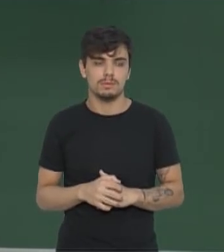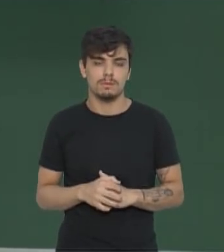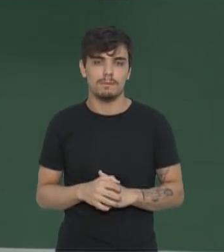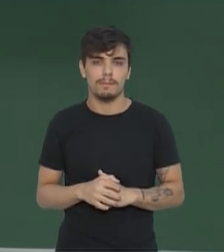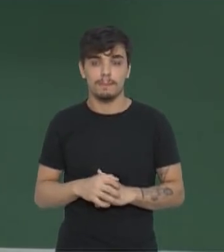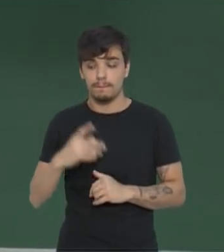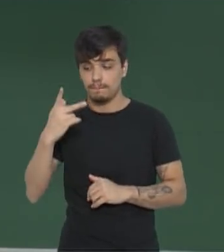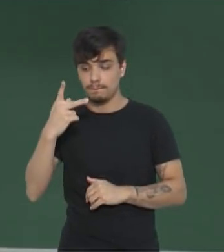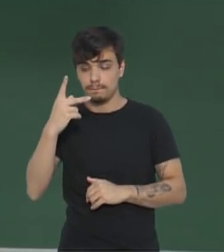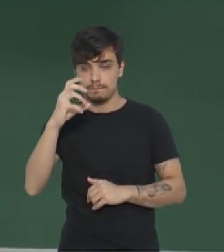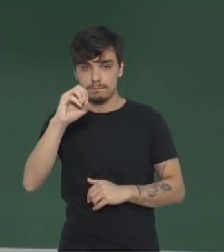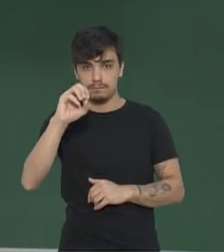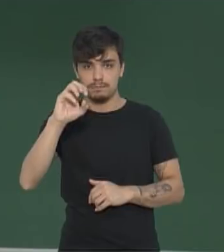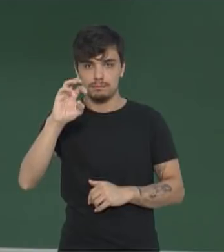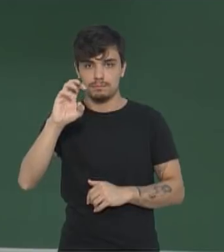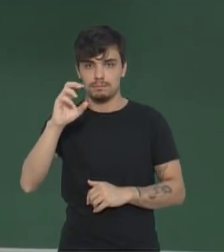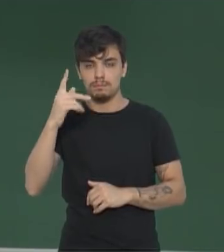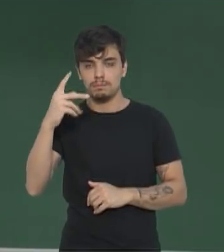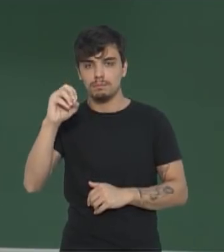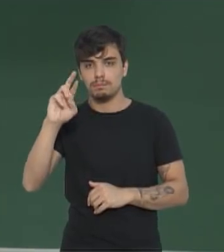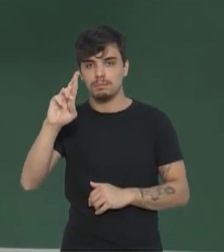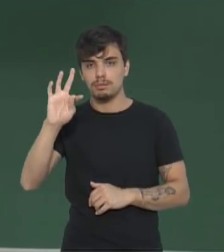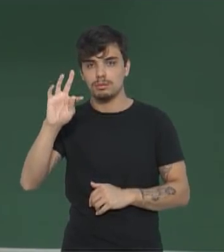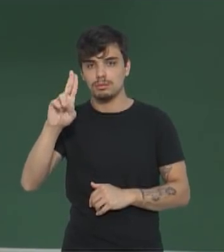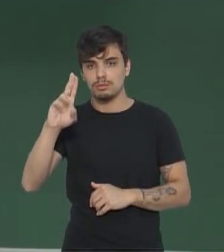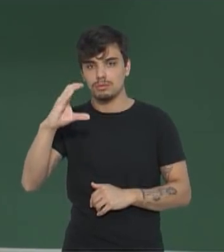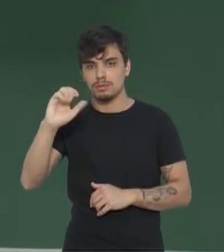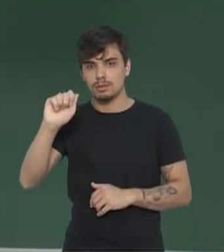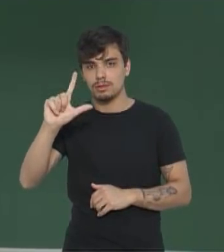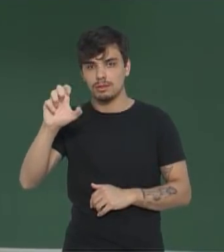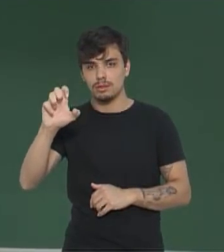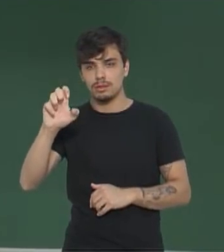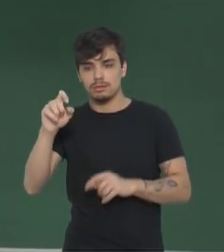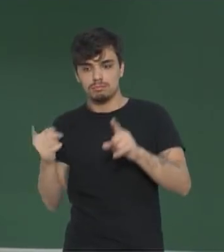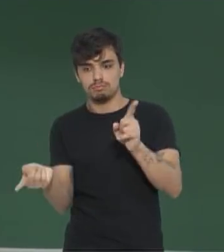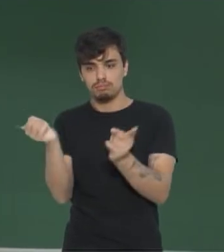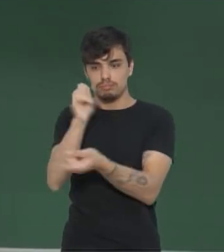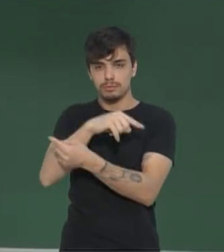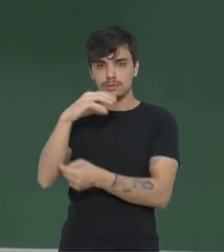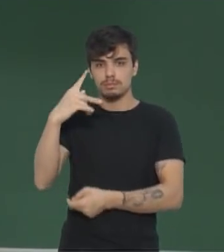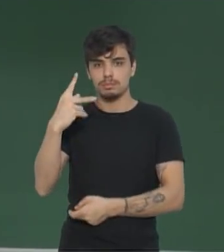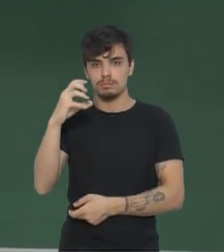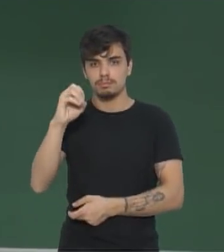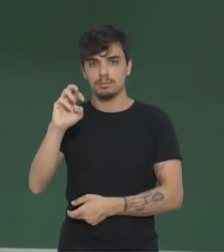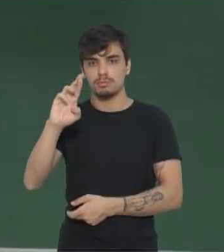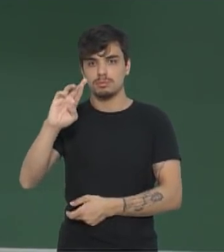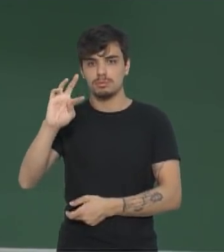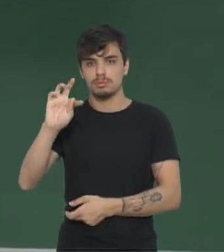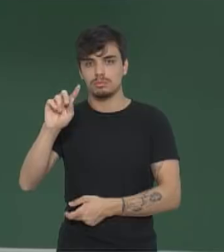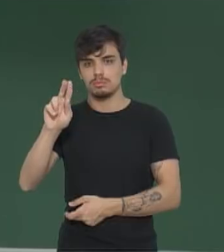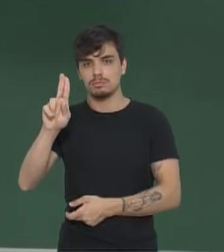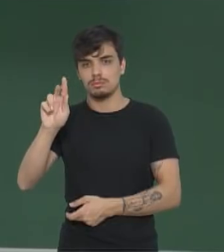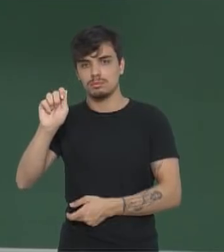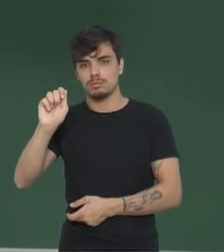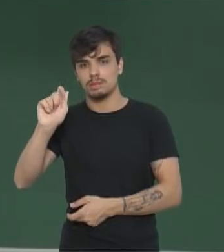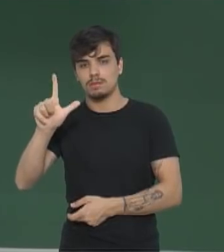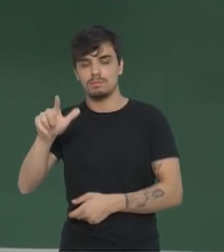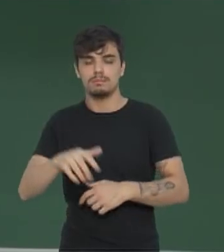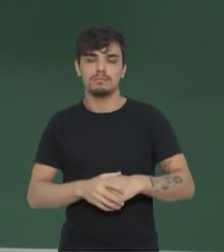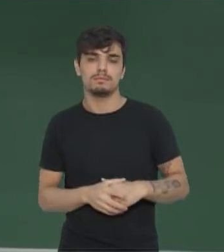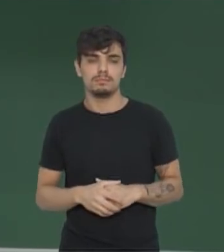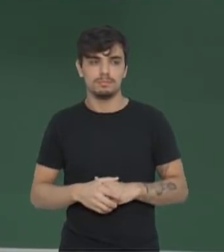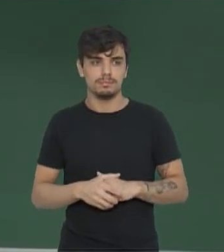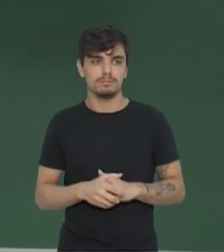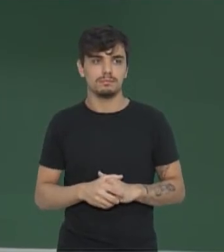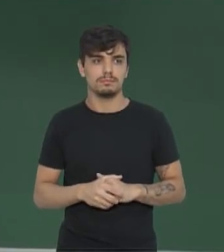Portugal. A palavra porto, era um porto, a região de Portucale, ainda da época dos reinos suevos do século IV